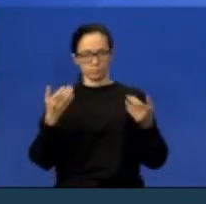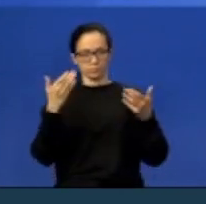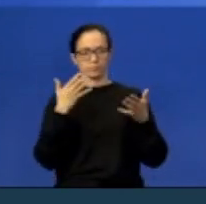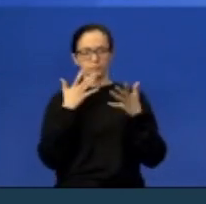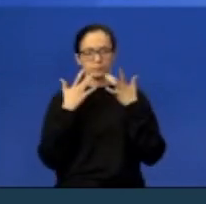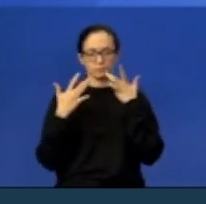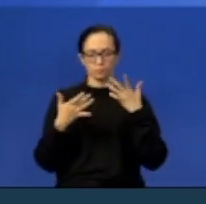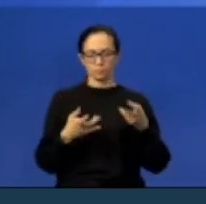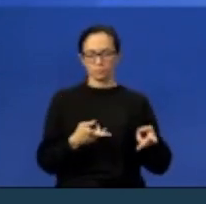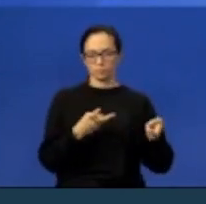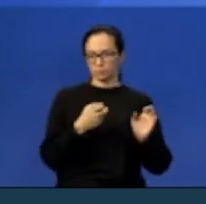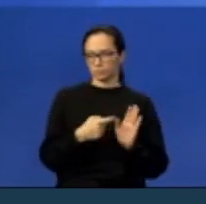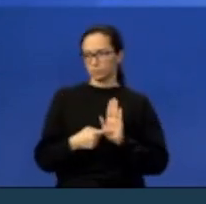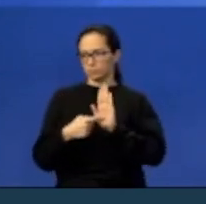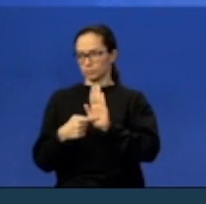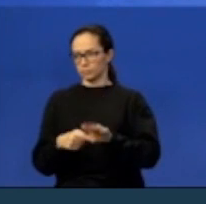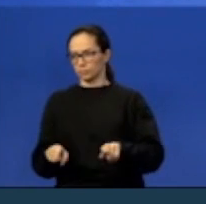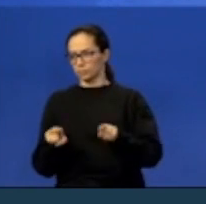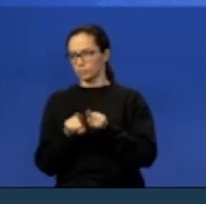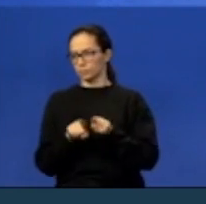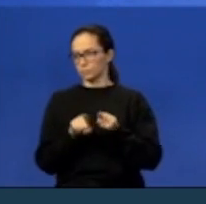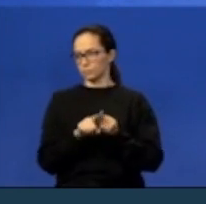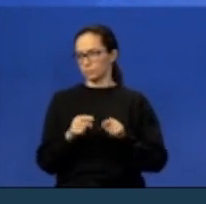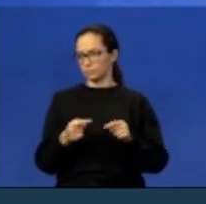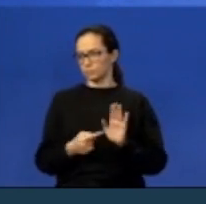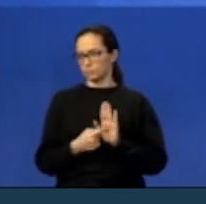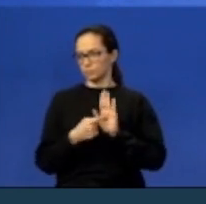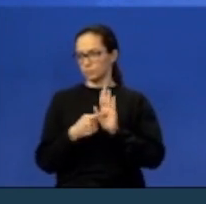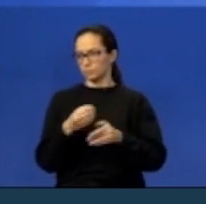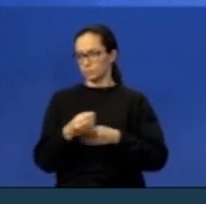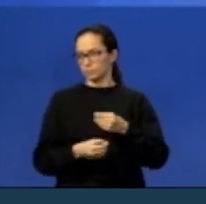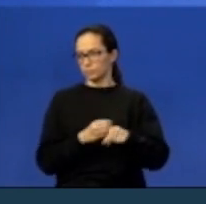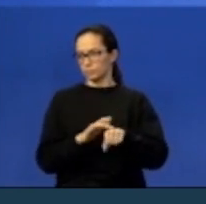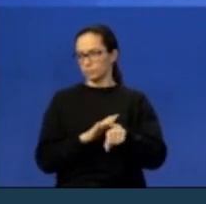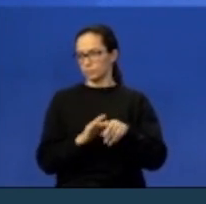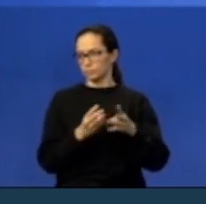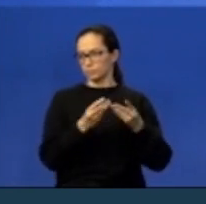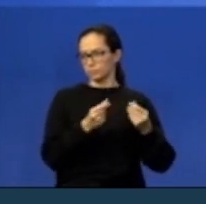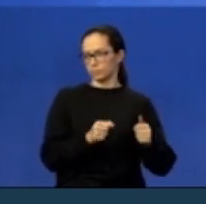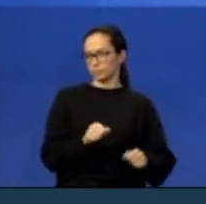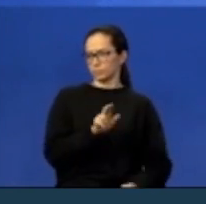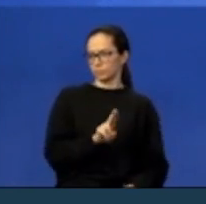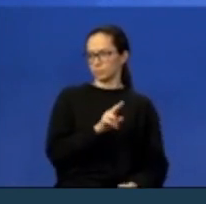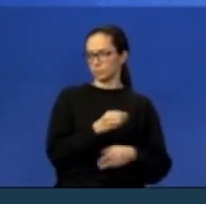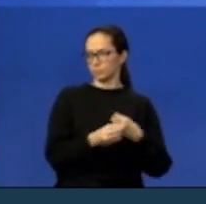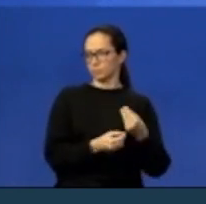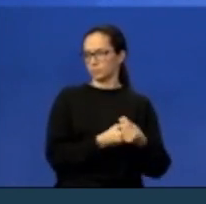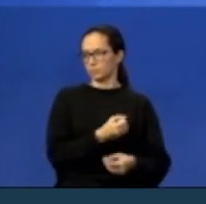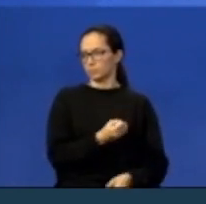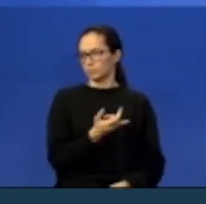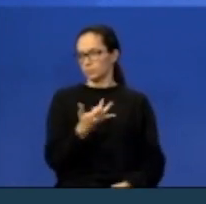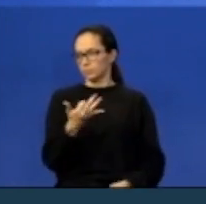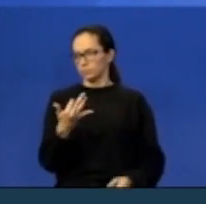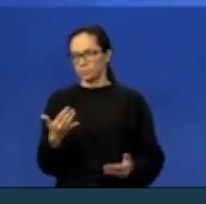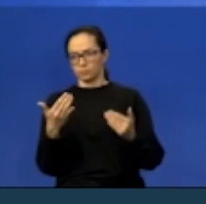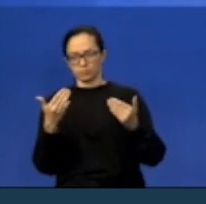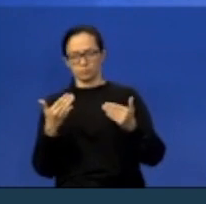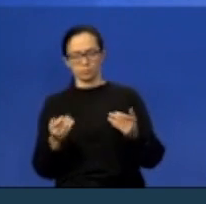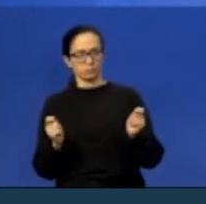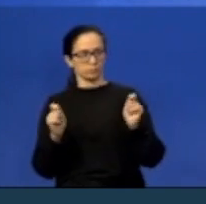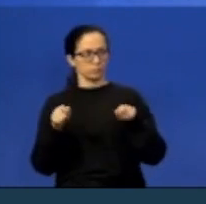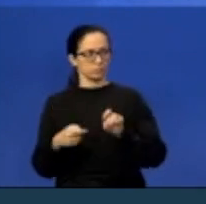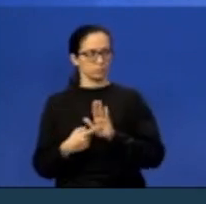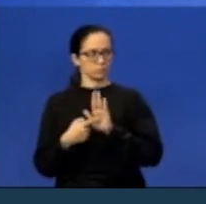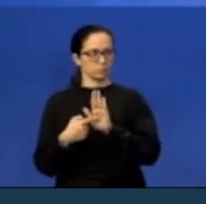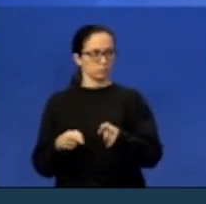imagem obtida, ela também vai ser relacionada ao tipo de tecido biológico e a essa densidade que esses tecidos eles